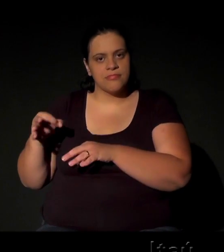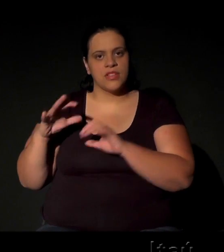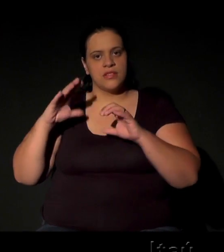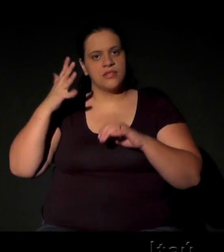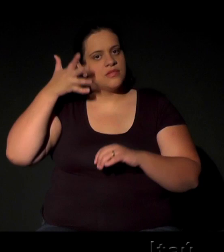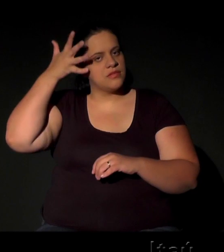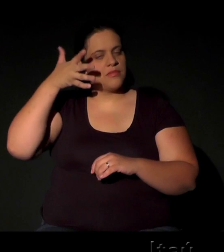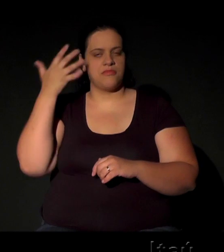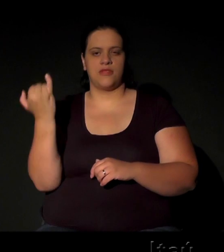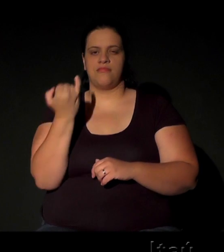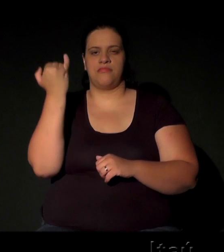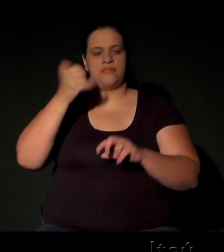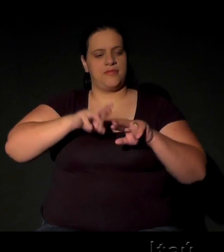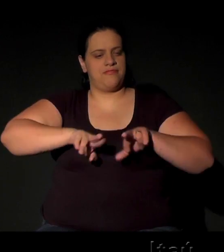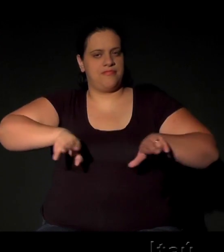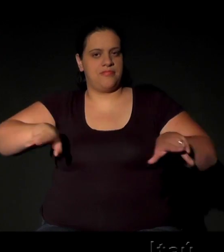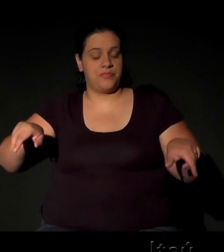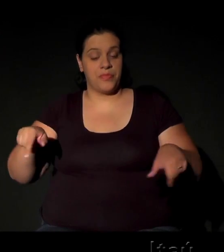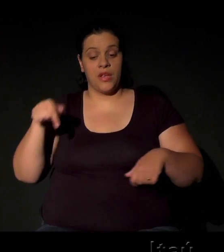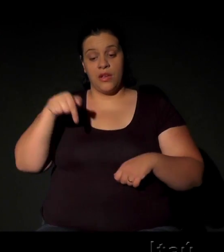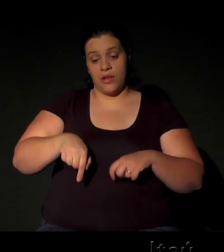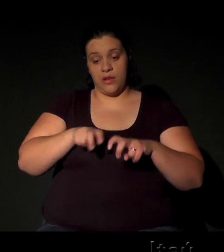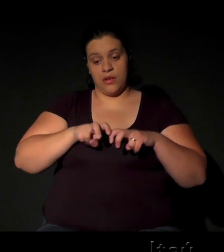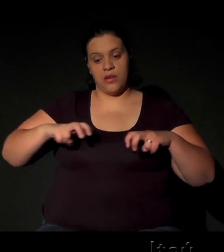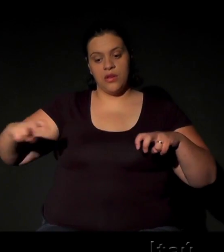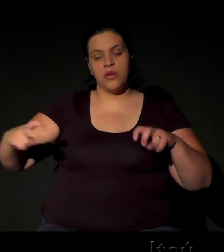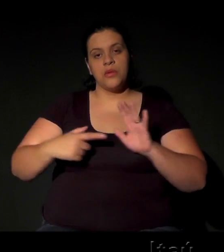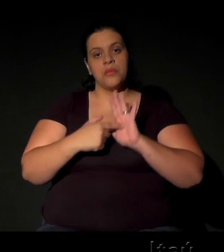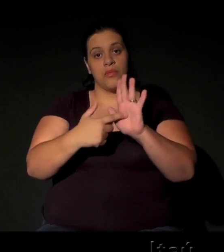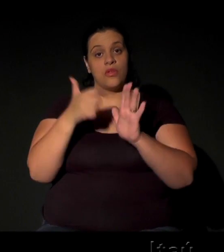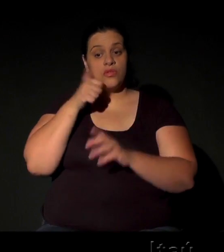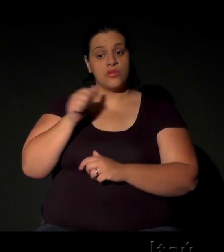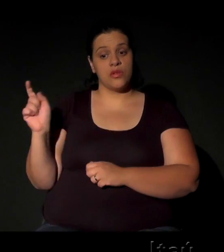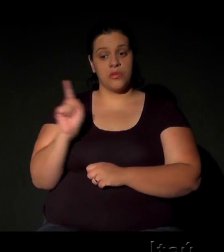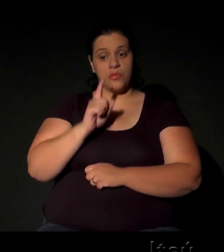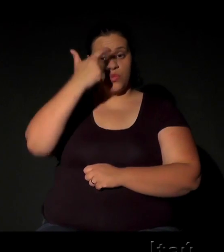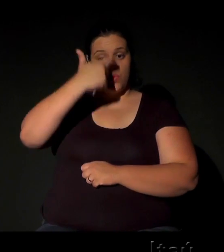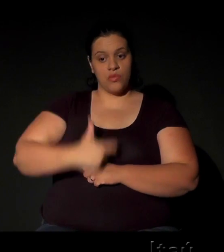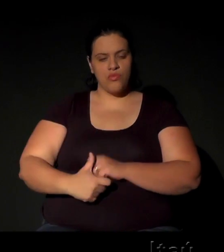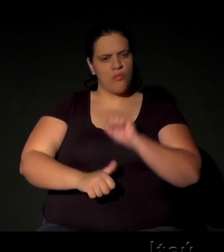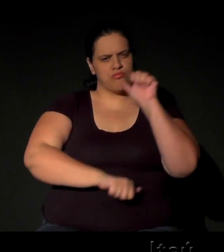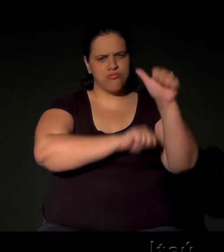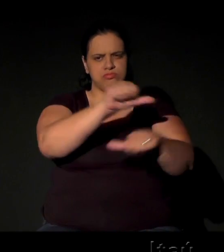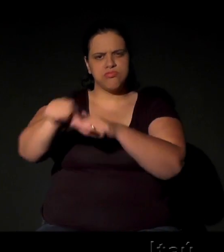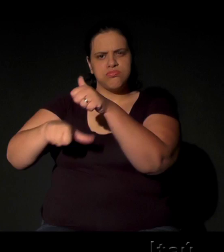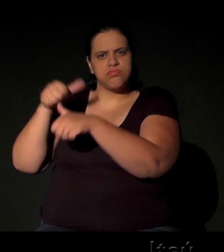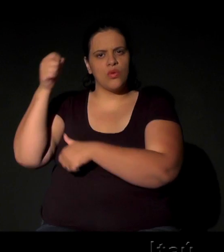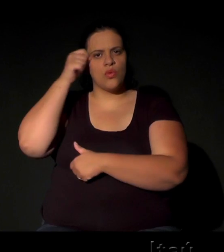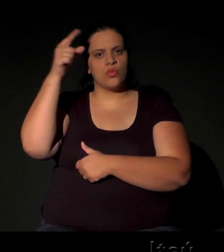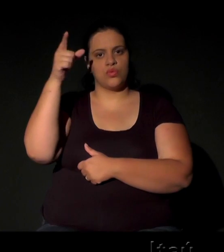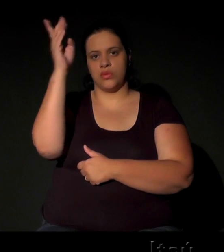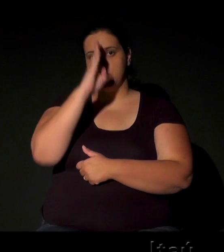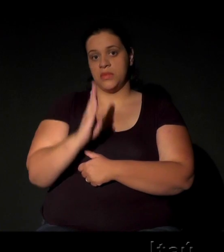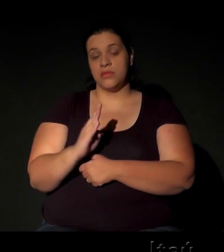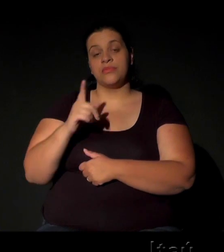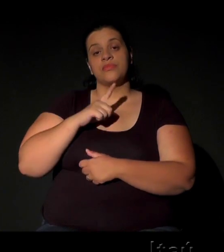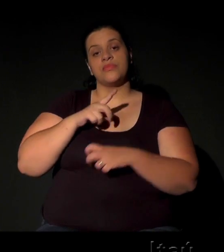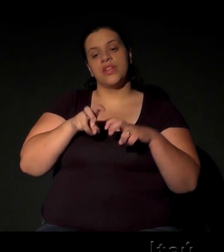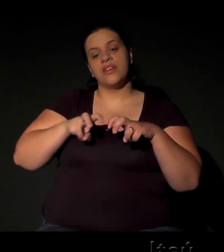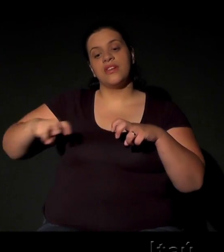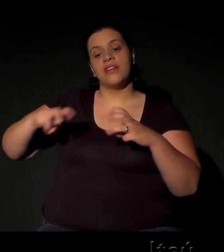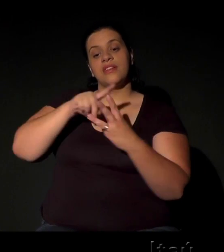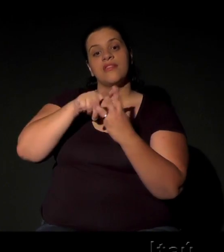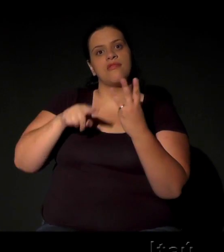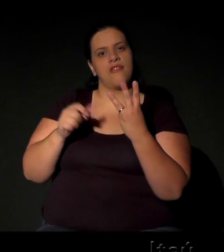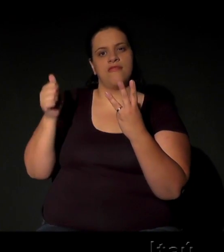diverso essa mesa chamada a presença transformadora da mulher na cultura brasileira tem três mulheres